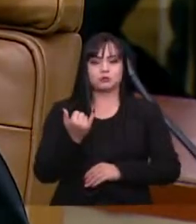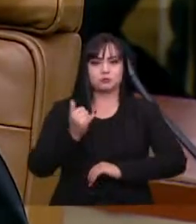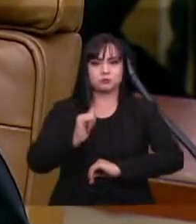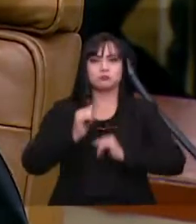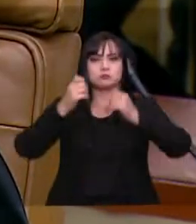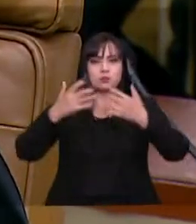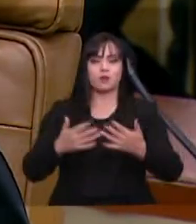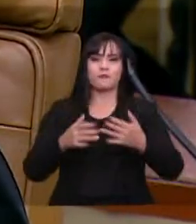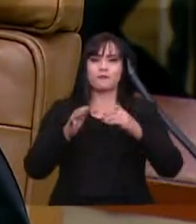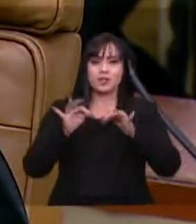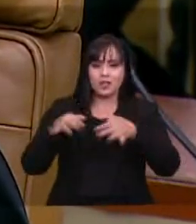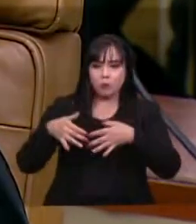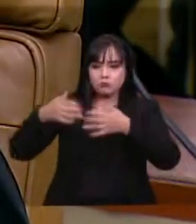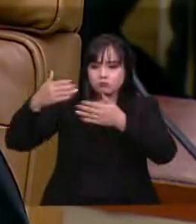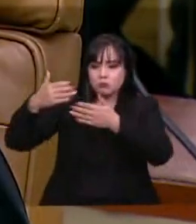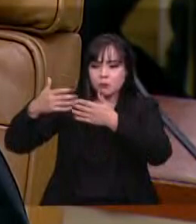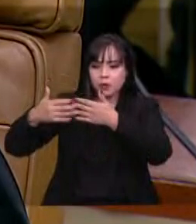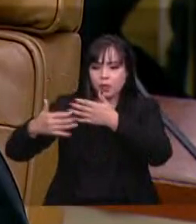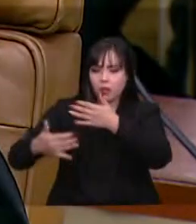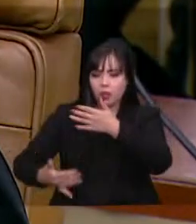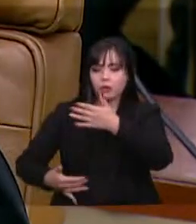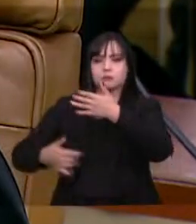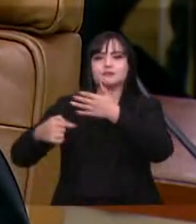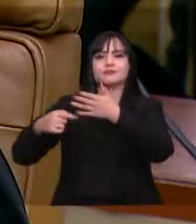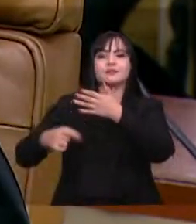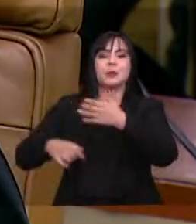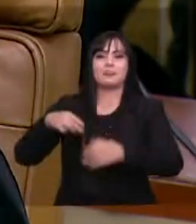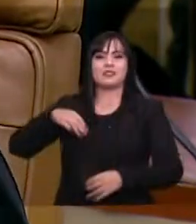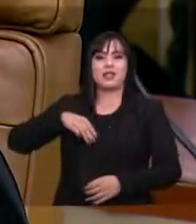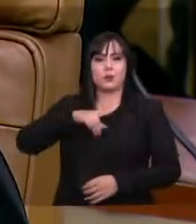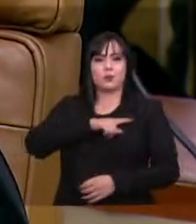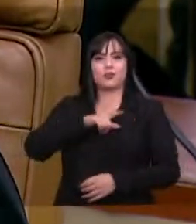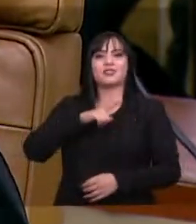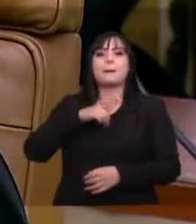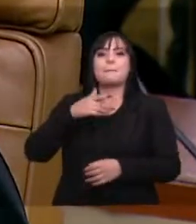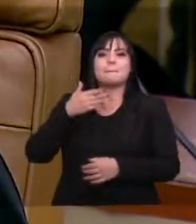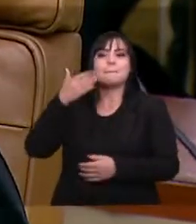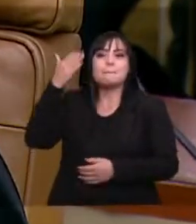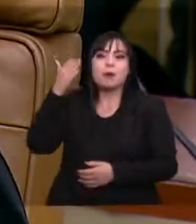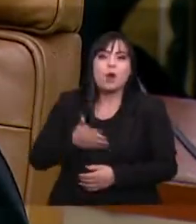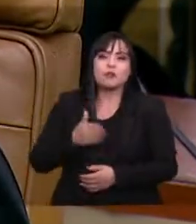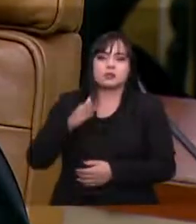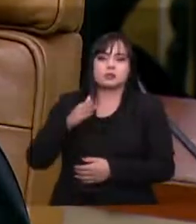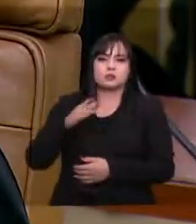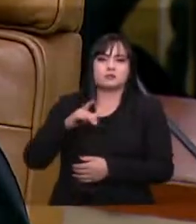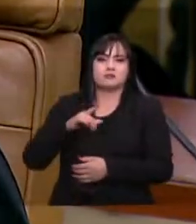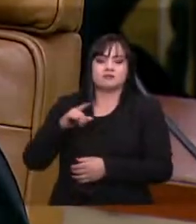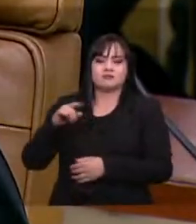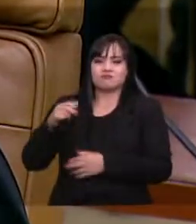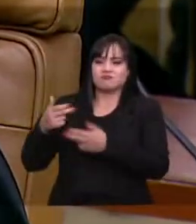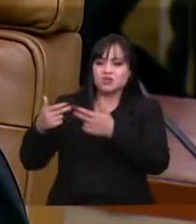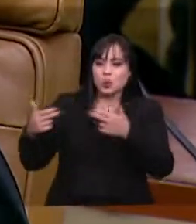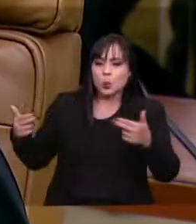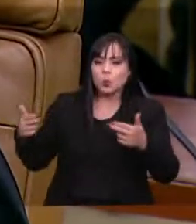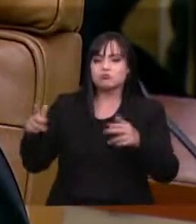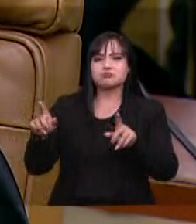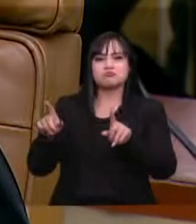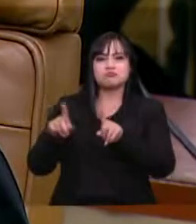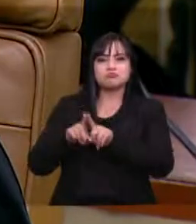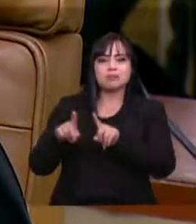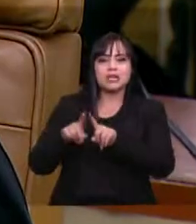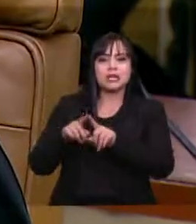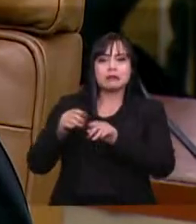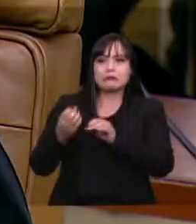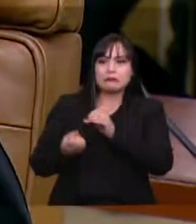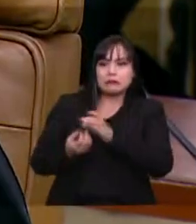sinais do Ministério Público a um longo razoável sobre provas da materialidade e da autoria